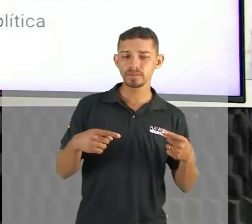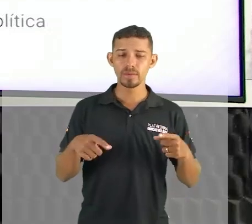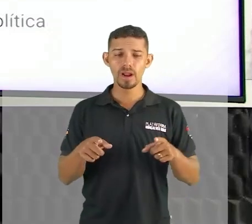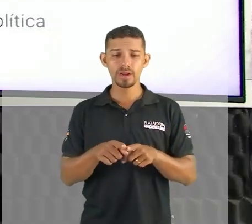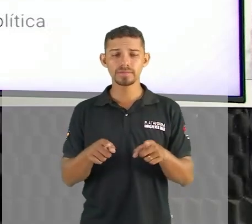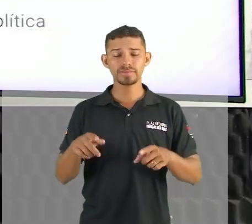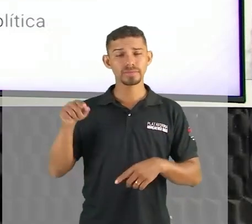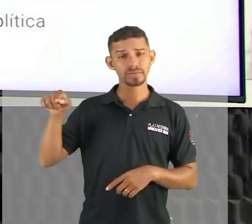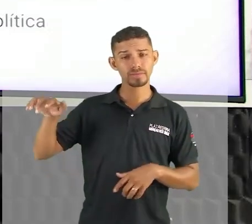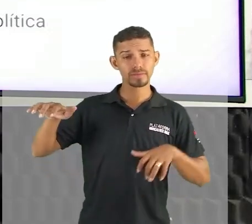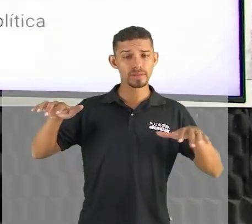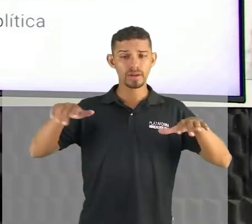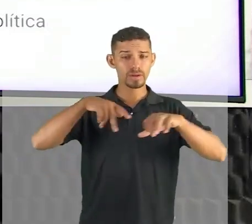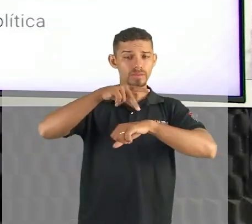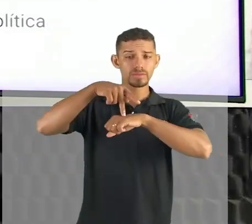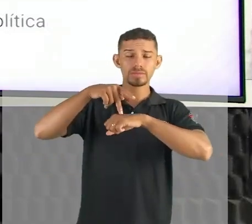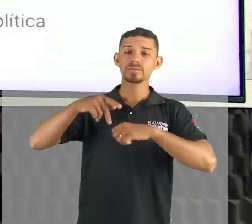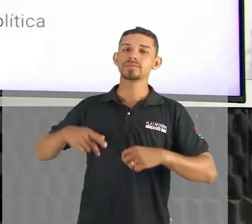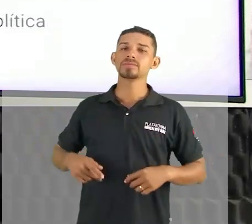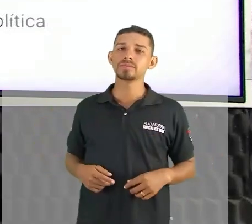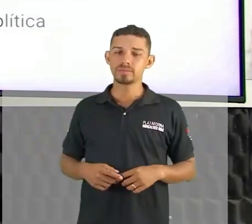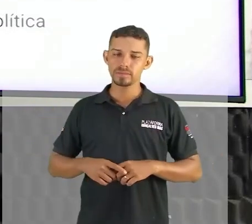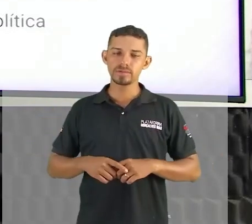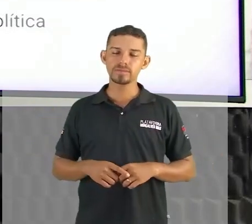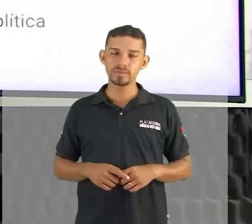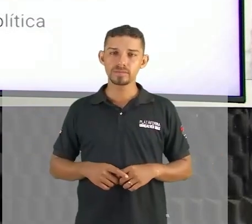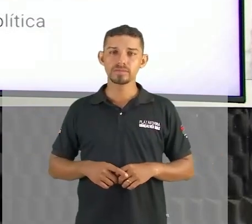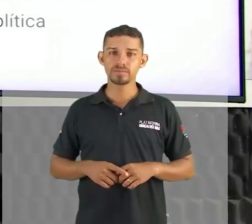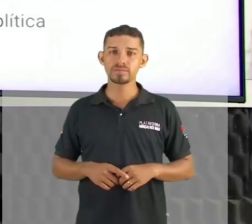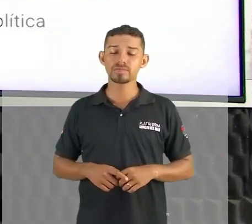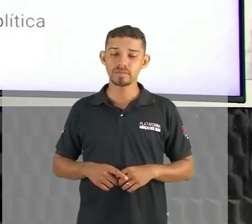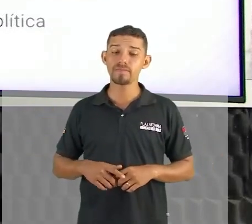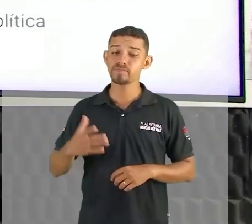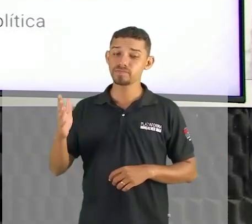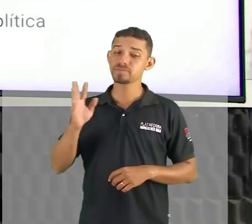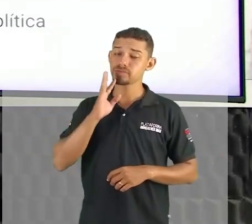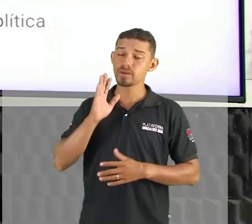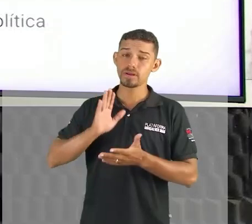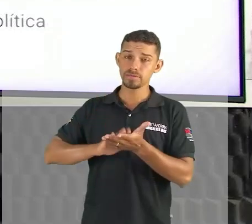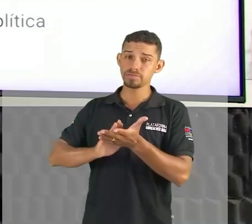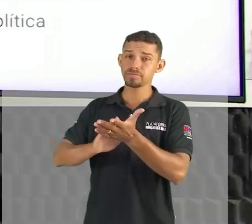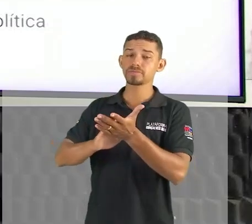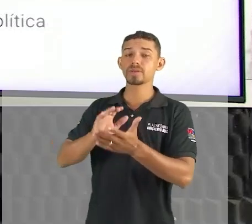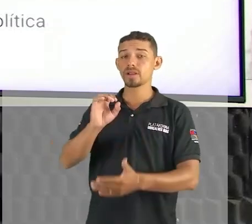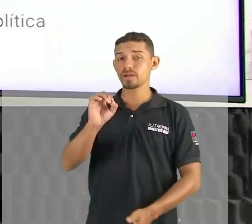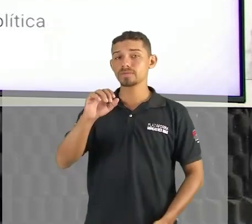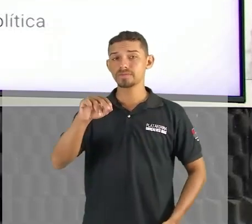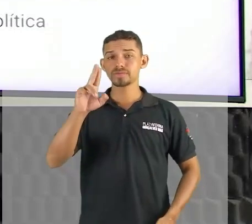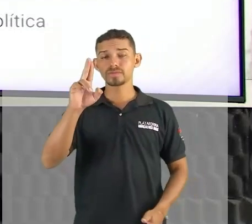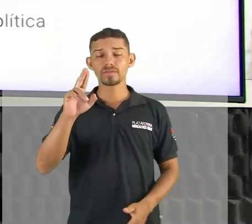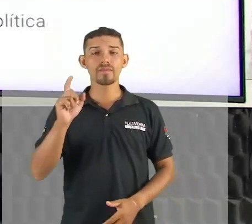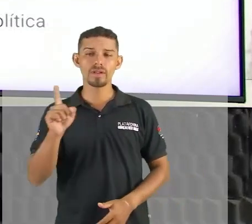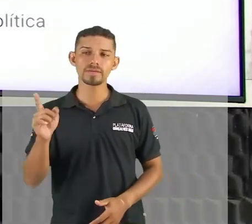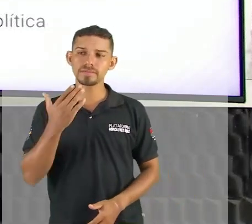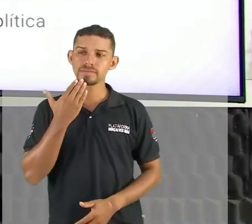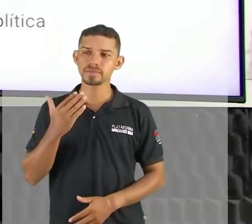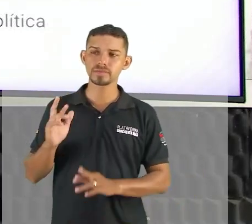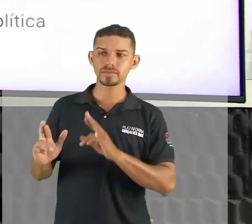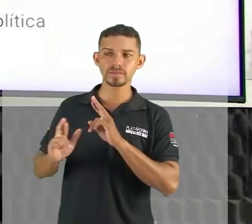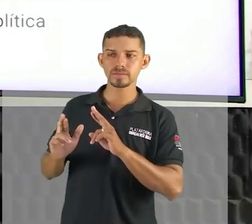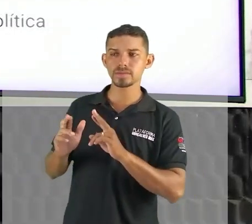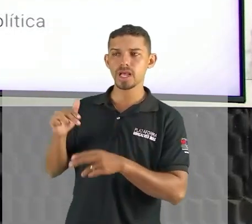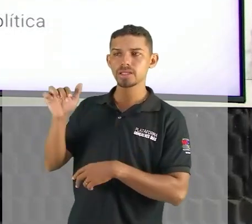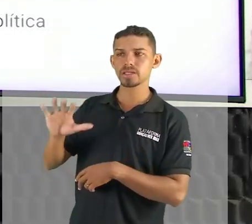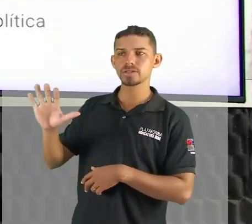política, né, como a dos demais países. Então, é somente um reconhecimento da própria ONU, né, em relação à demanda nacional,